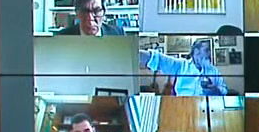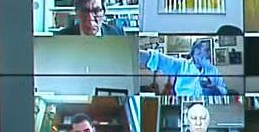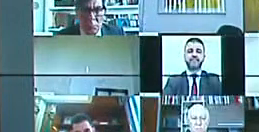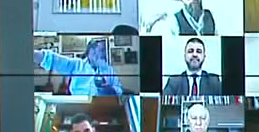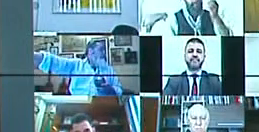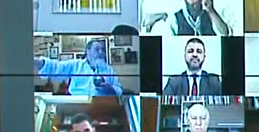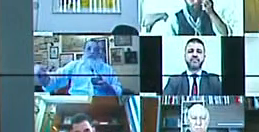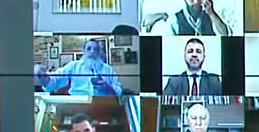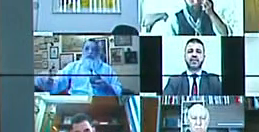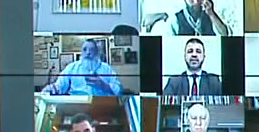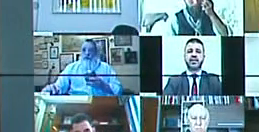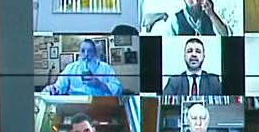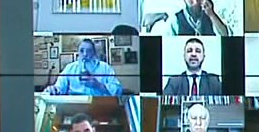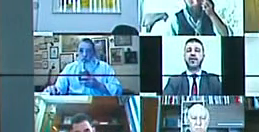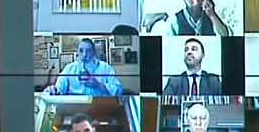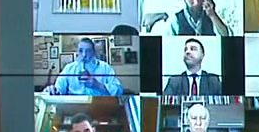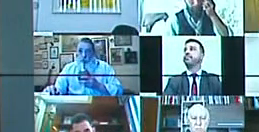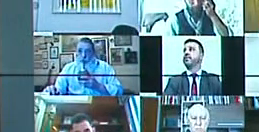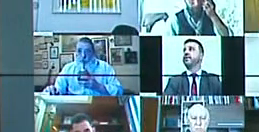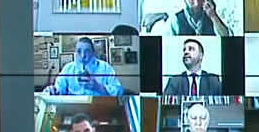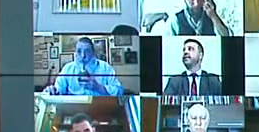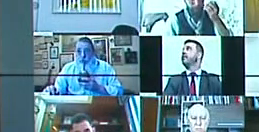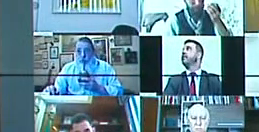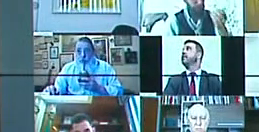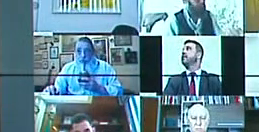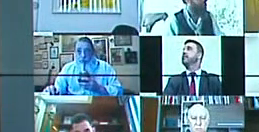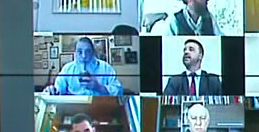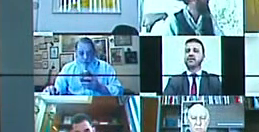Deputado Matheus Vespe.